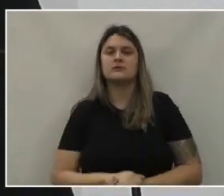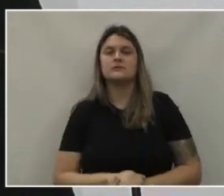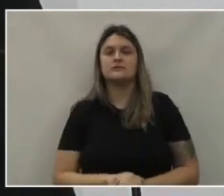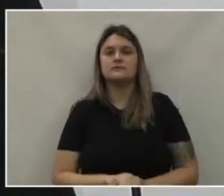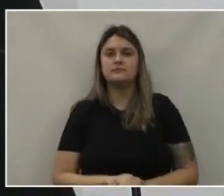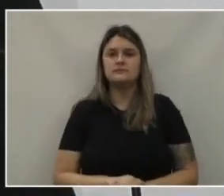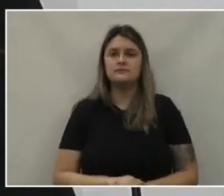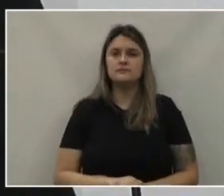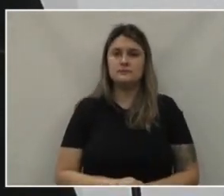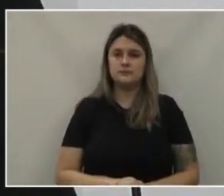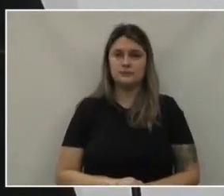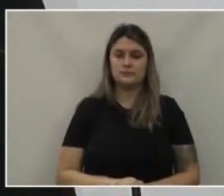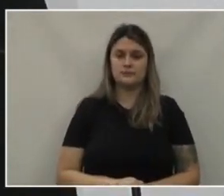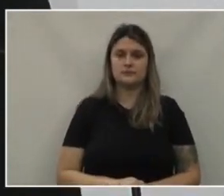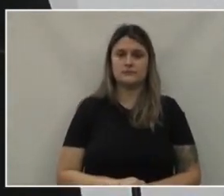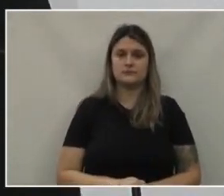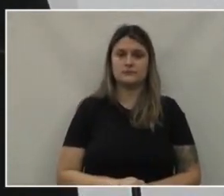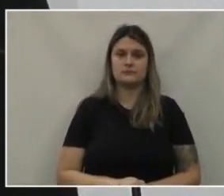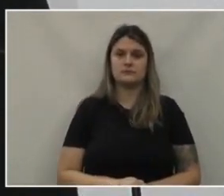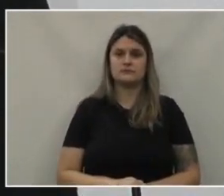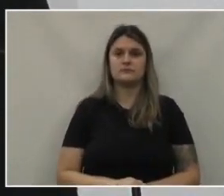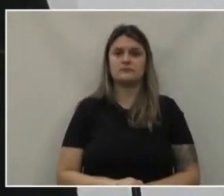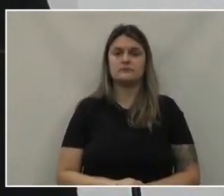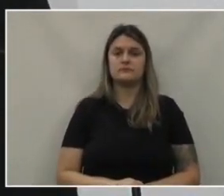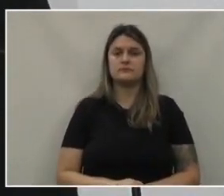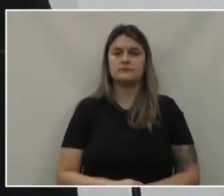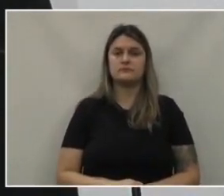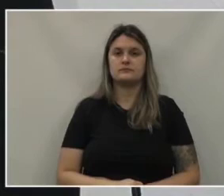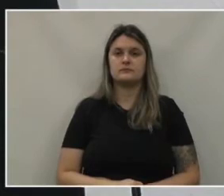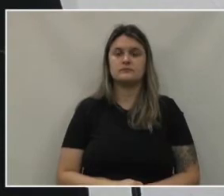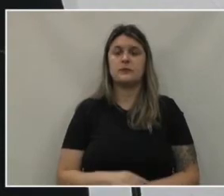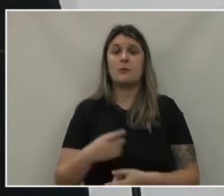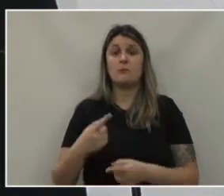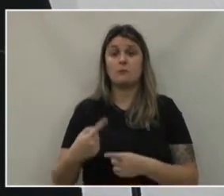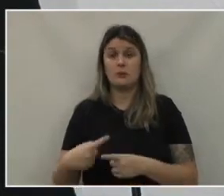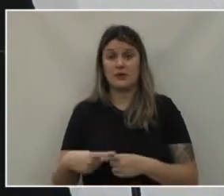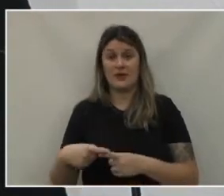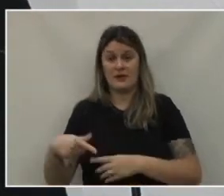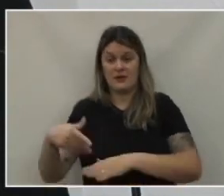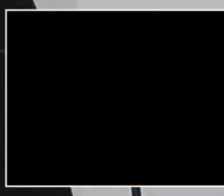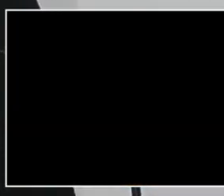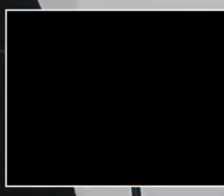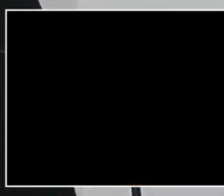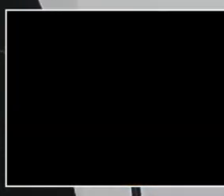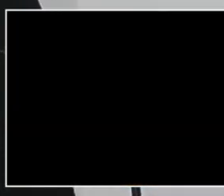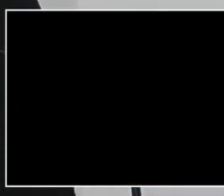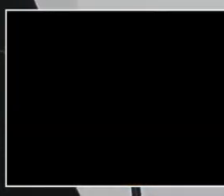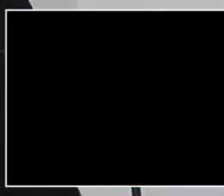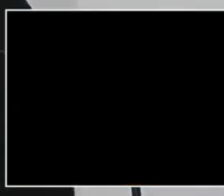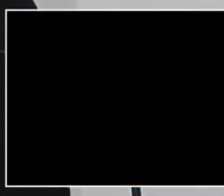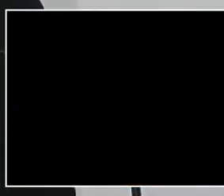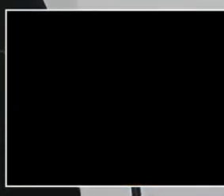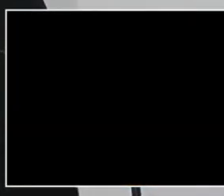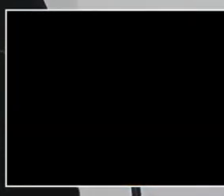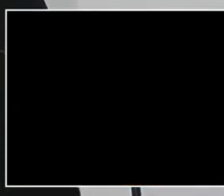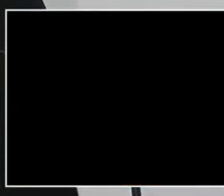apontado na avaliação que foi feita. Porque essa via, ela mede